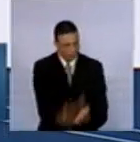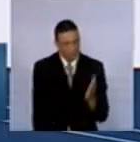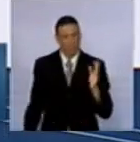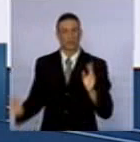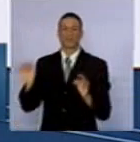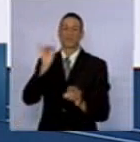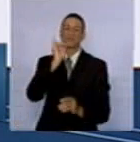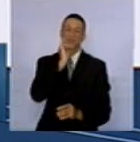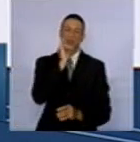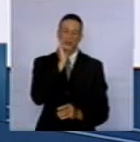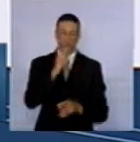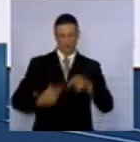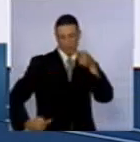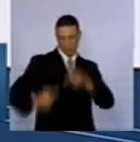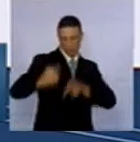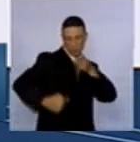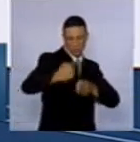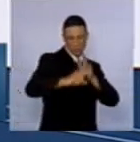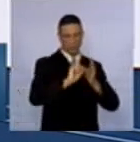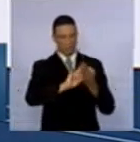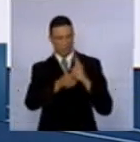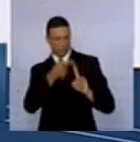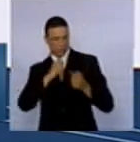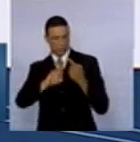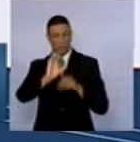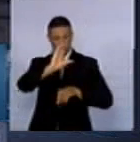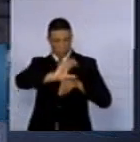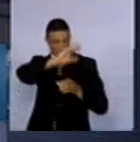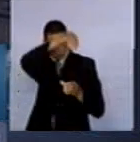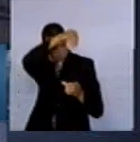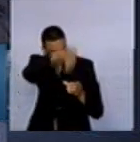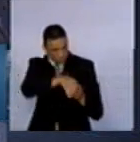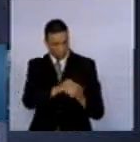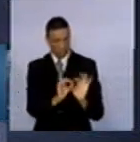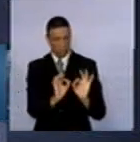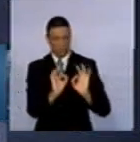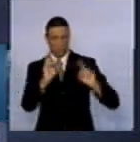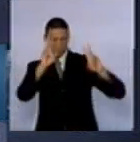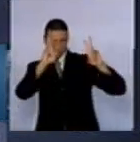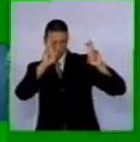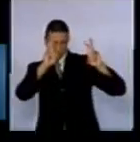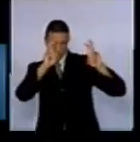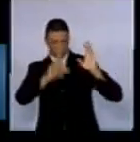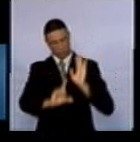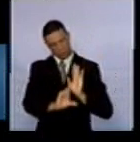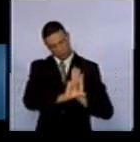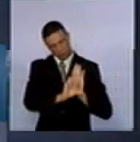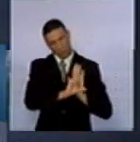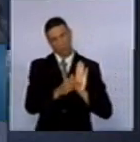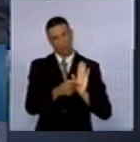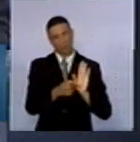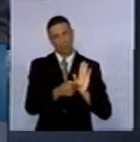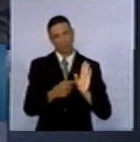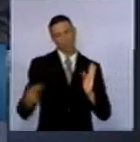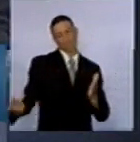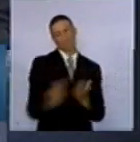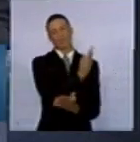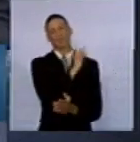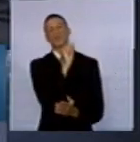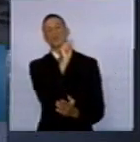absoluta numa discussão que acabou trazendo conteúdo para dentro dessa discussão é a lei acabou